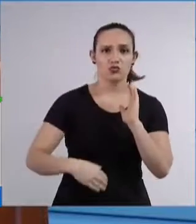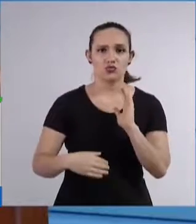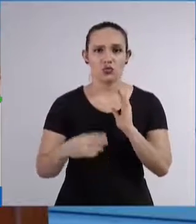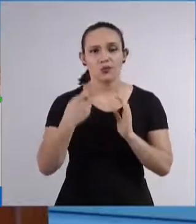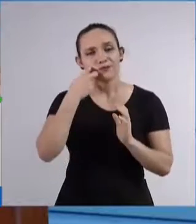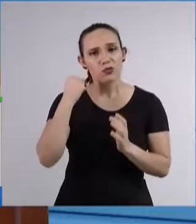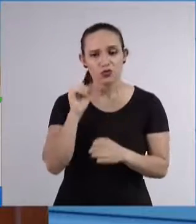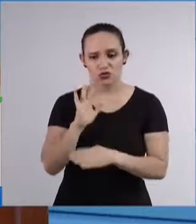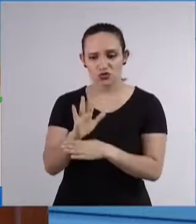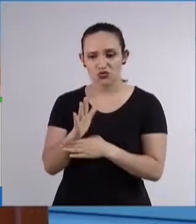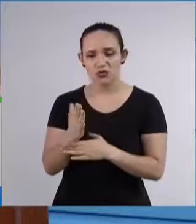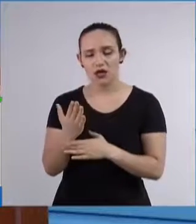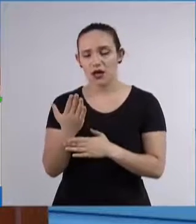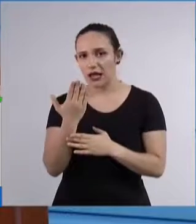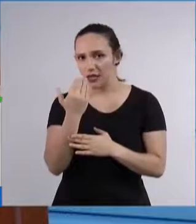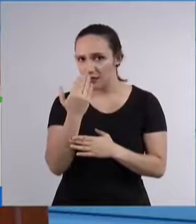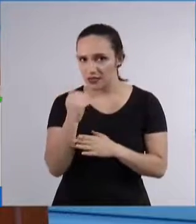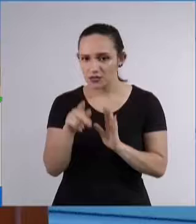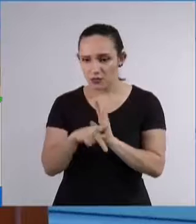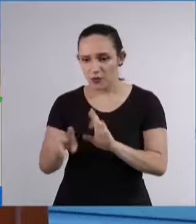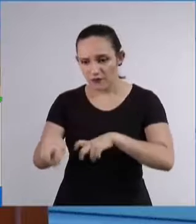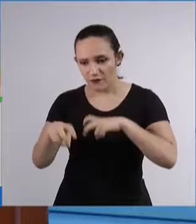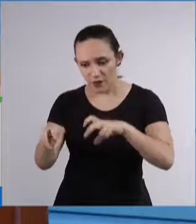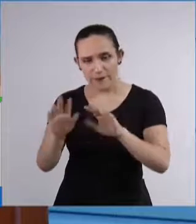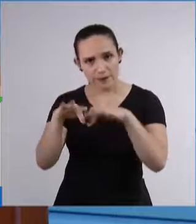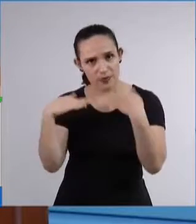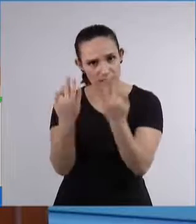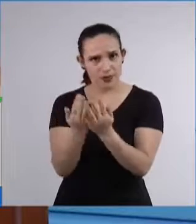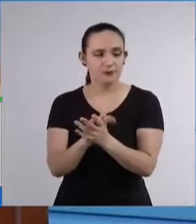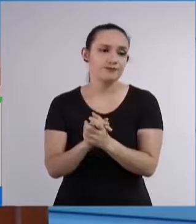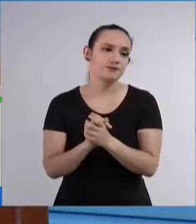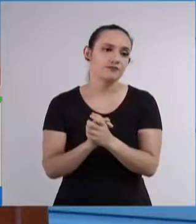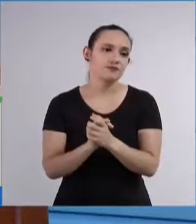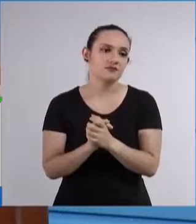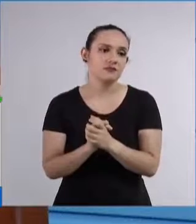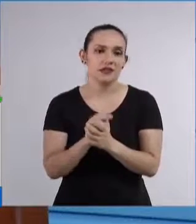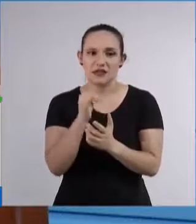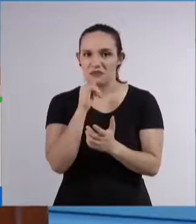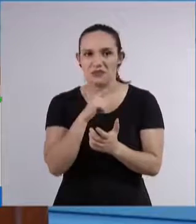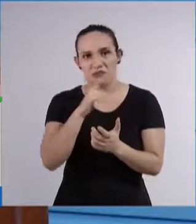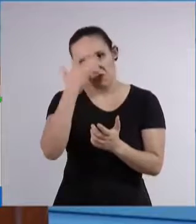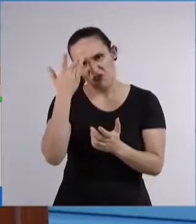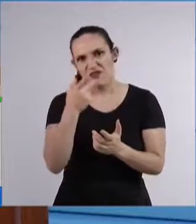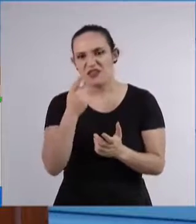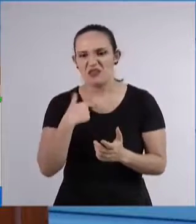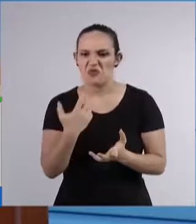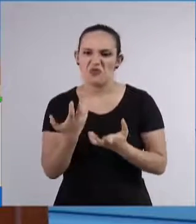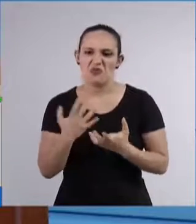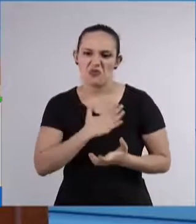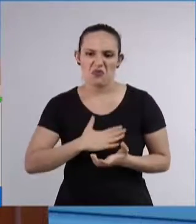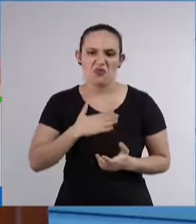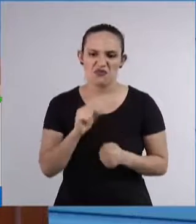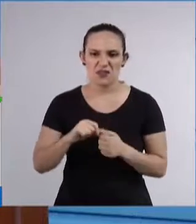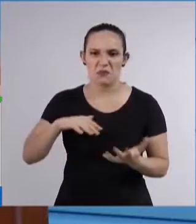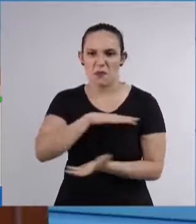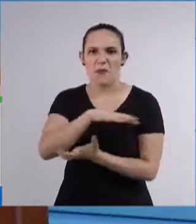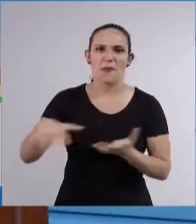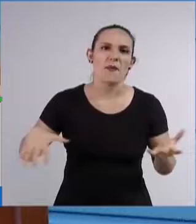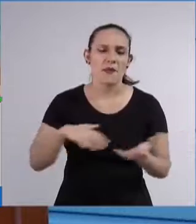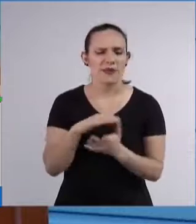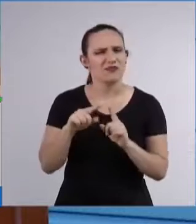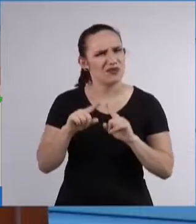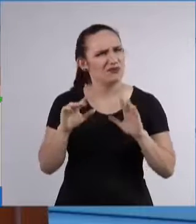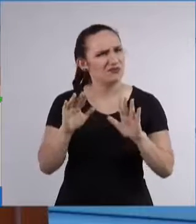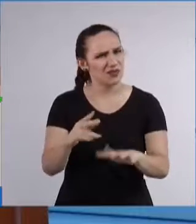Quando as pessoas falam que o Partido dos Trabalhadores iam promover a balbúrdia, promover a bagunça, o PT, o Partido